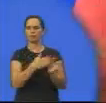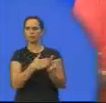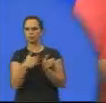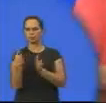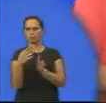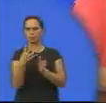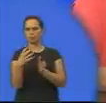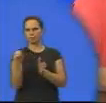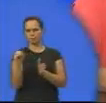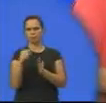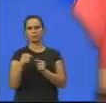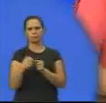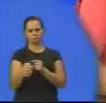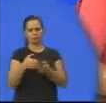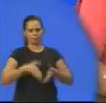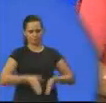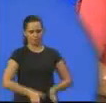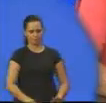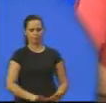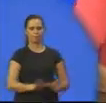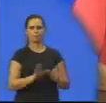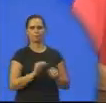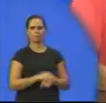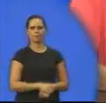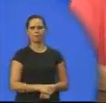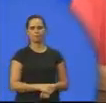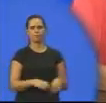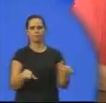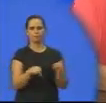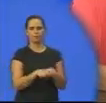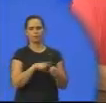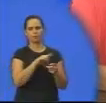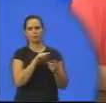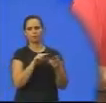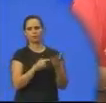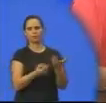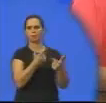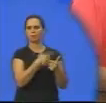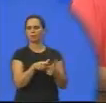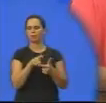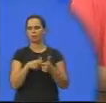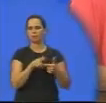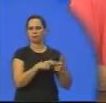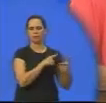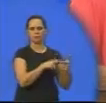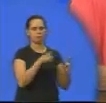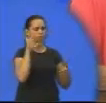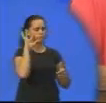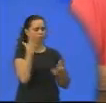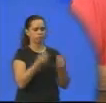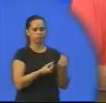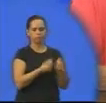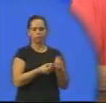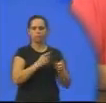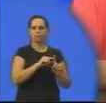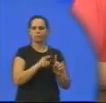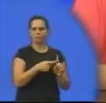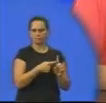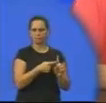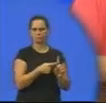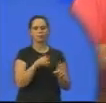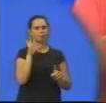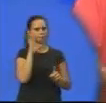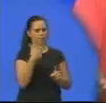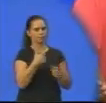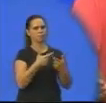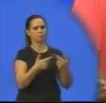se dá o nascimento. Então, quais seriam os problemas que muitas vezes podem ocorrer na gestação?